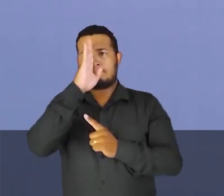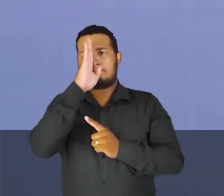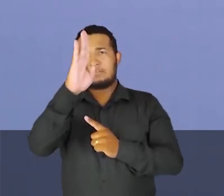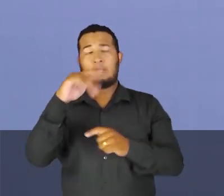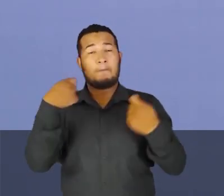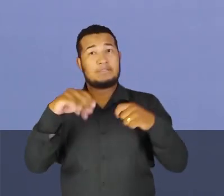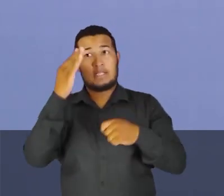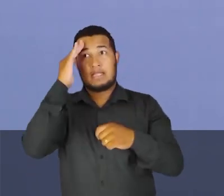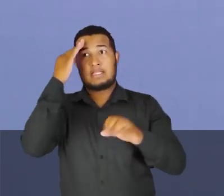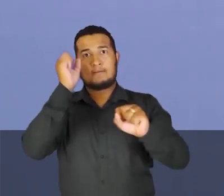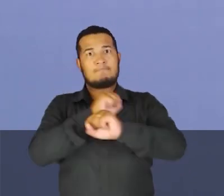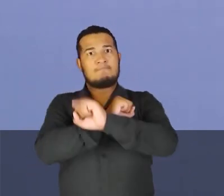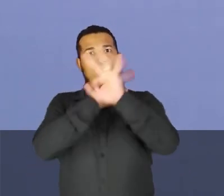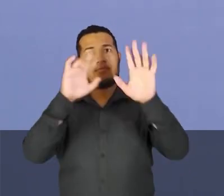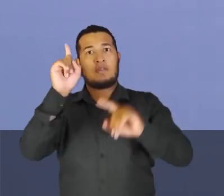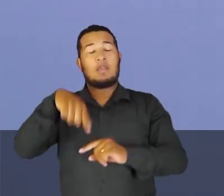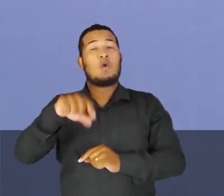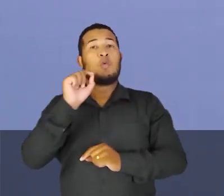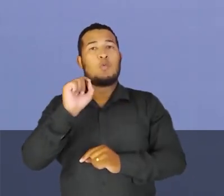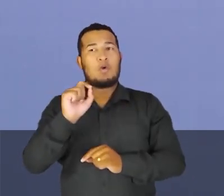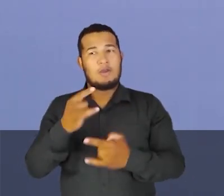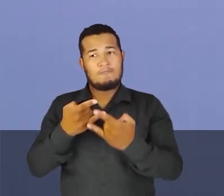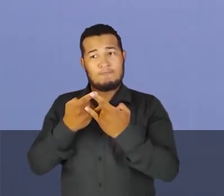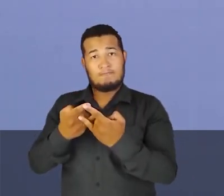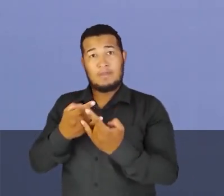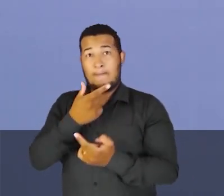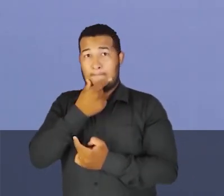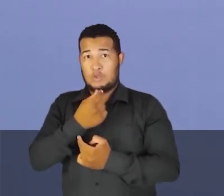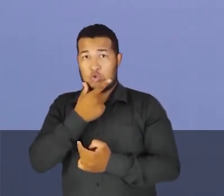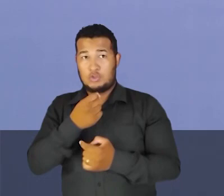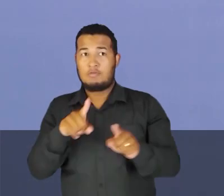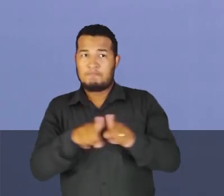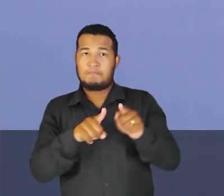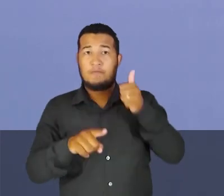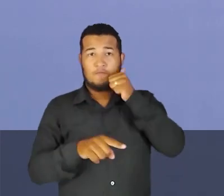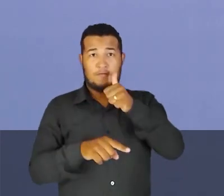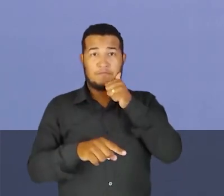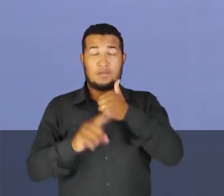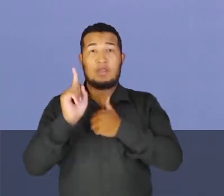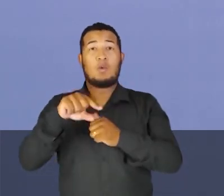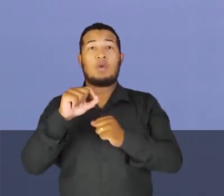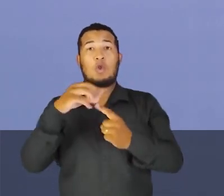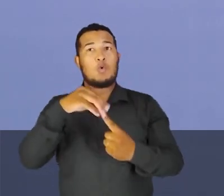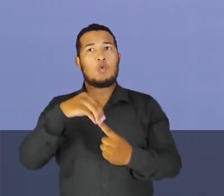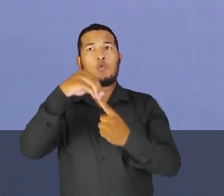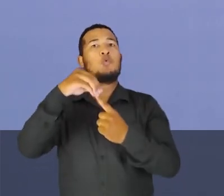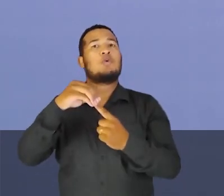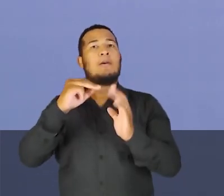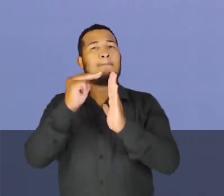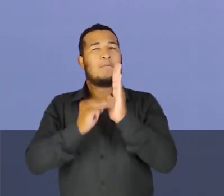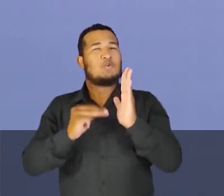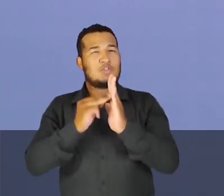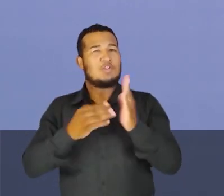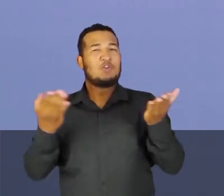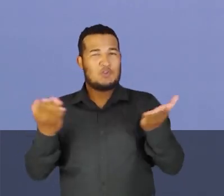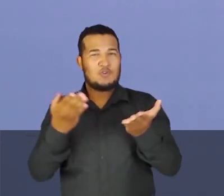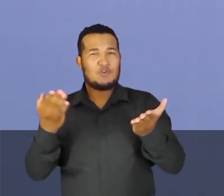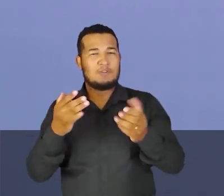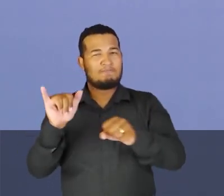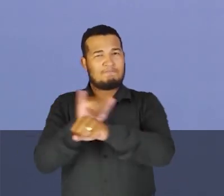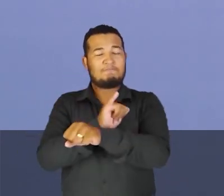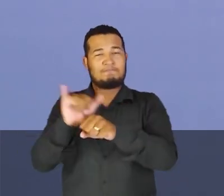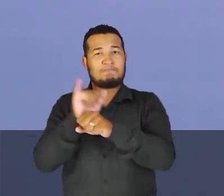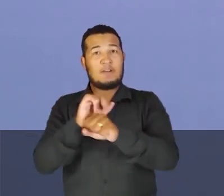que entender é que a camisinha masculina e feminina é o único método contraceptivo que nós vamos trabalhar na aula de